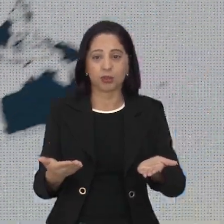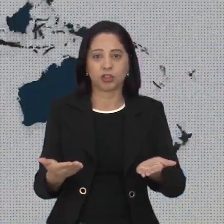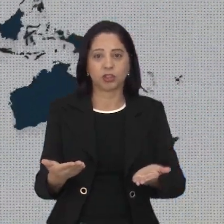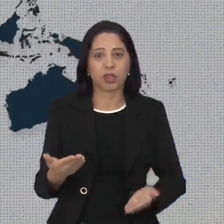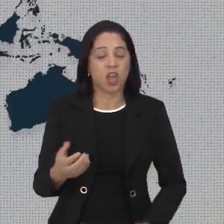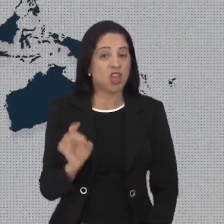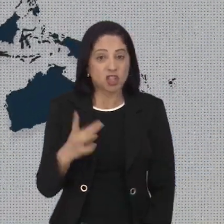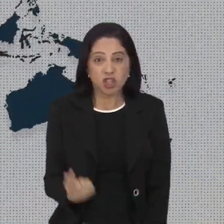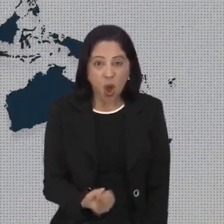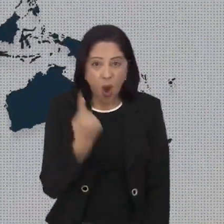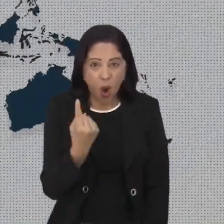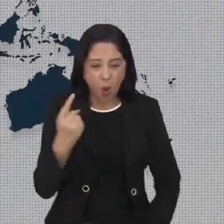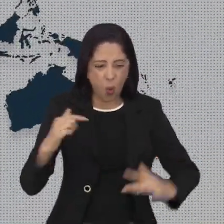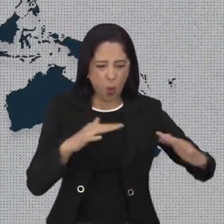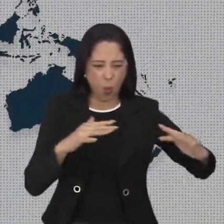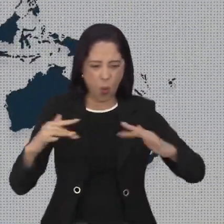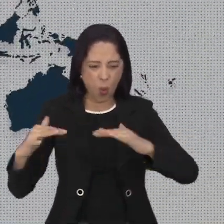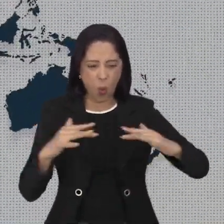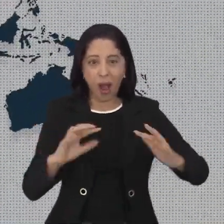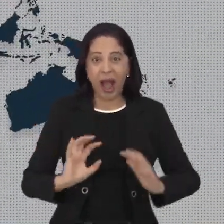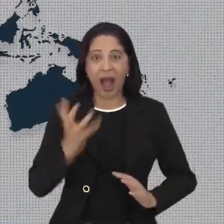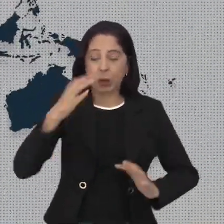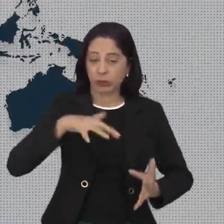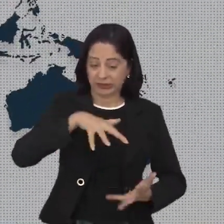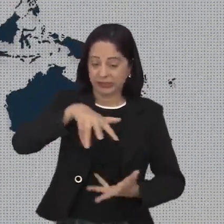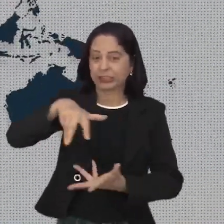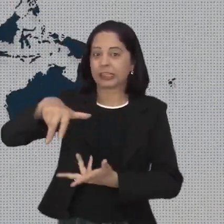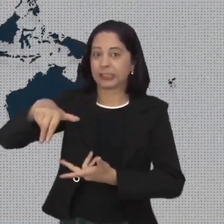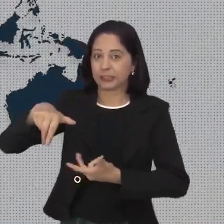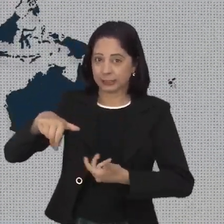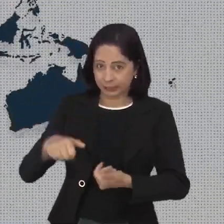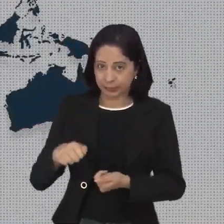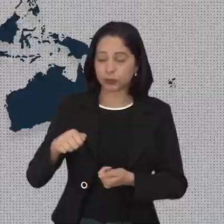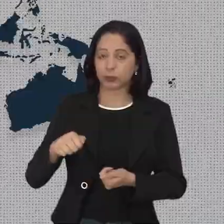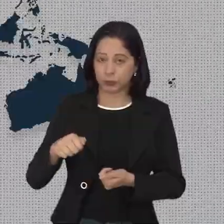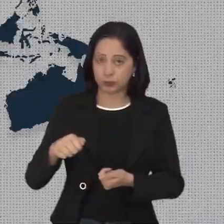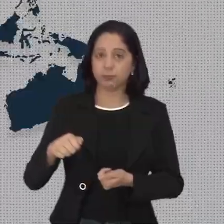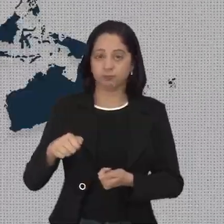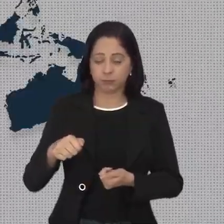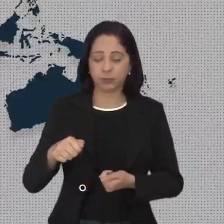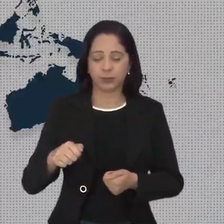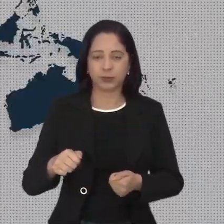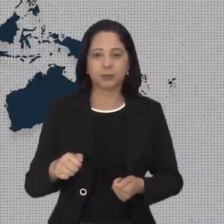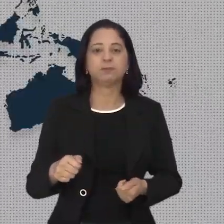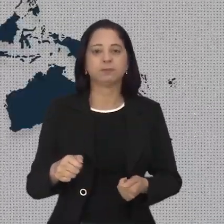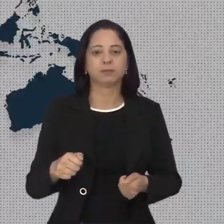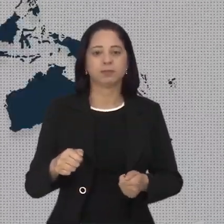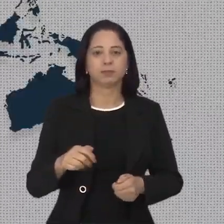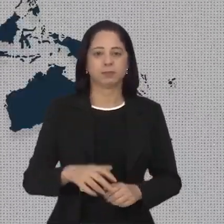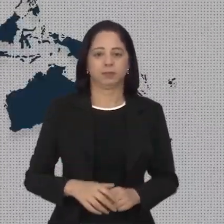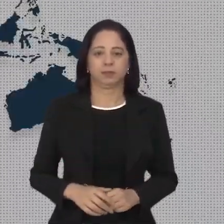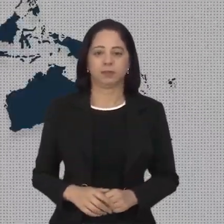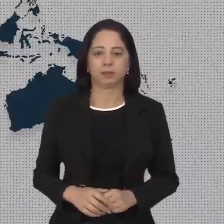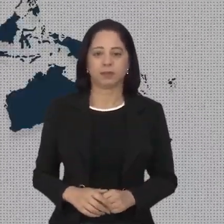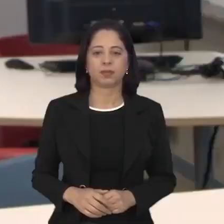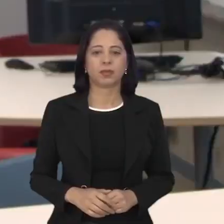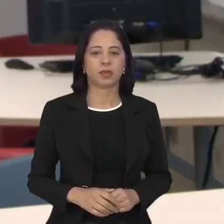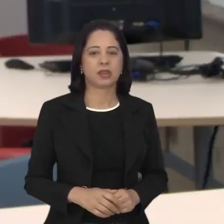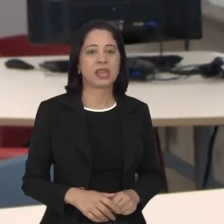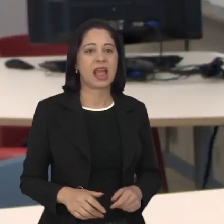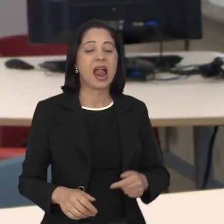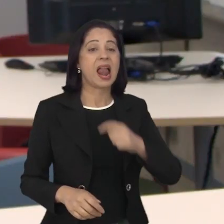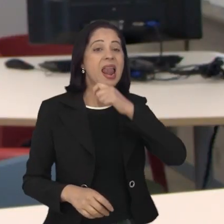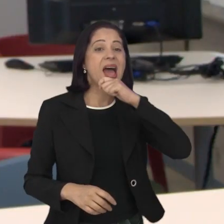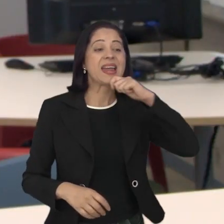e esta é apenas uma de muitas tensões internacionais causando desdobramentos atualmente em todo o mundo o